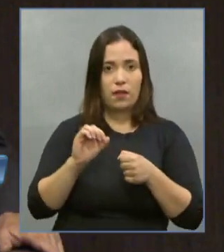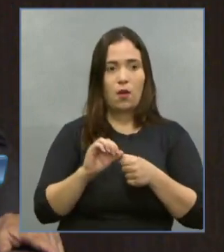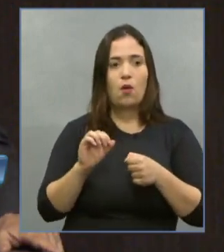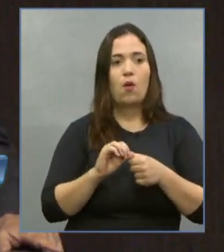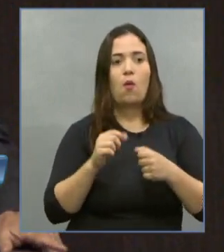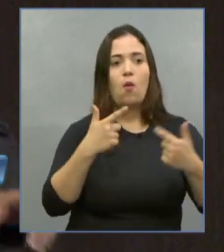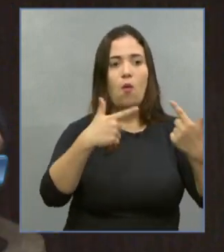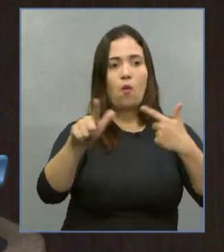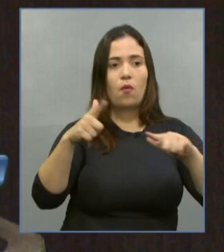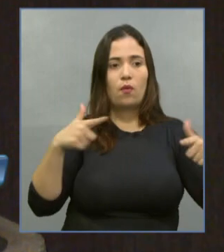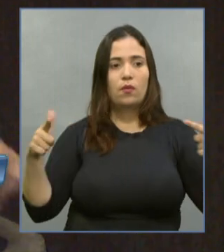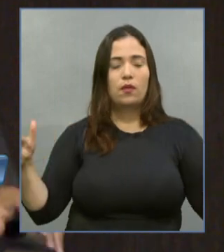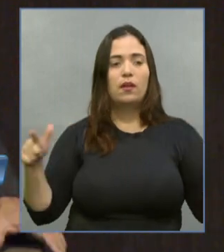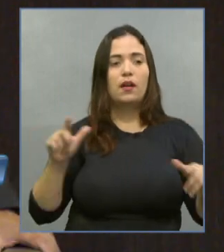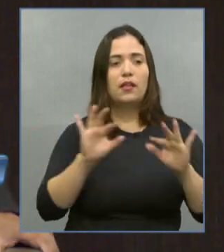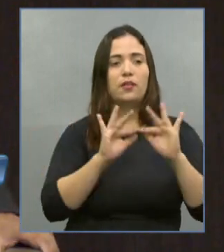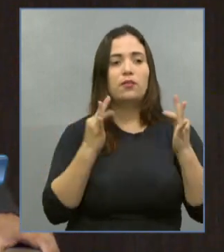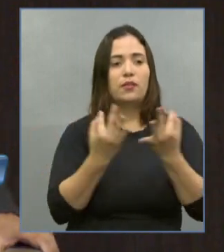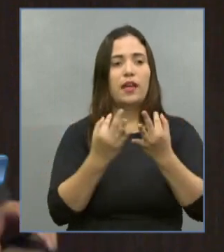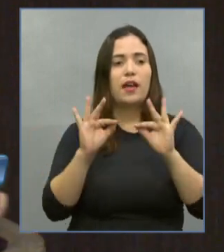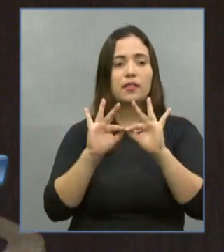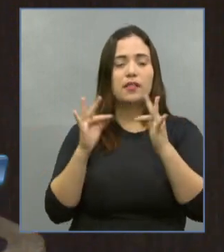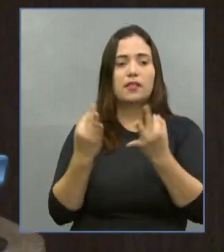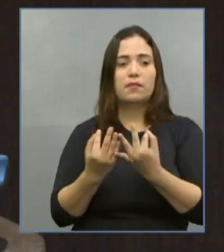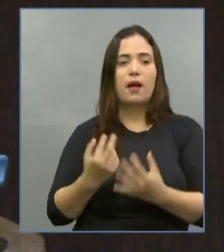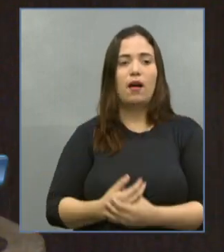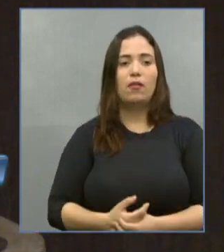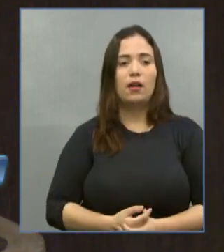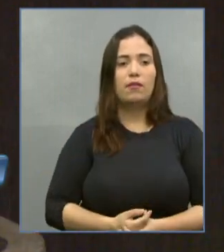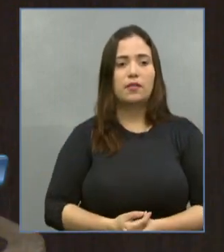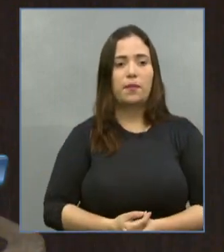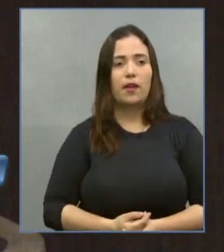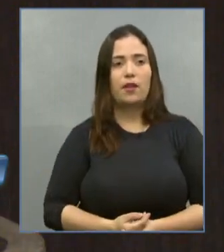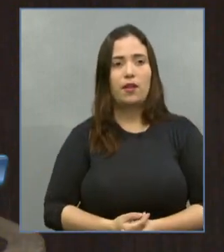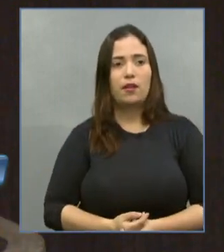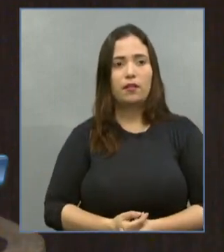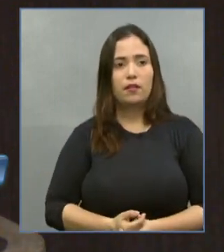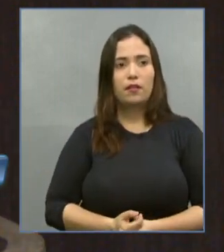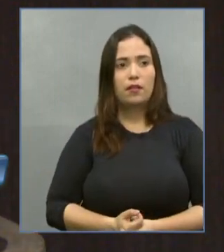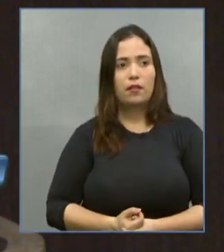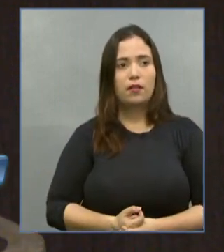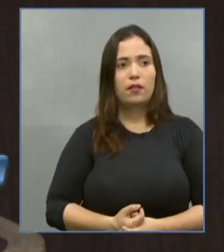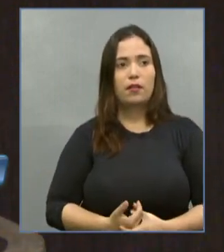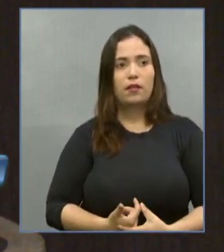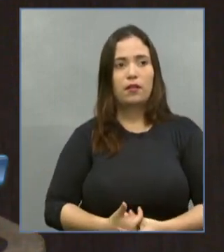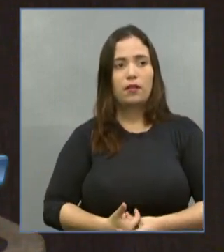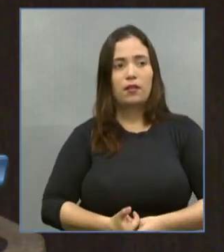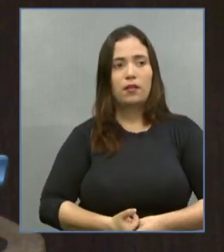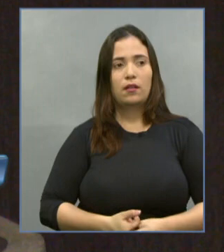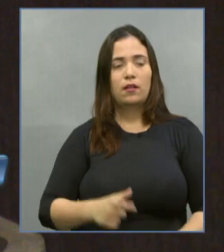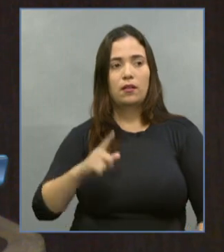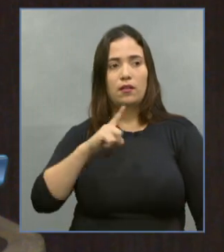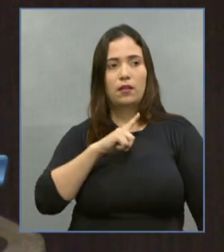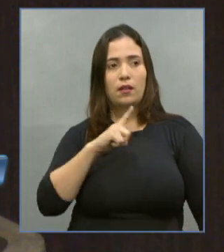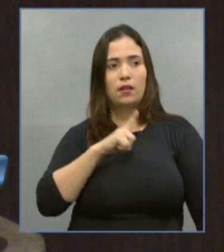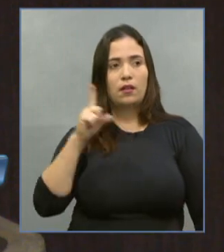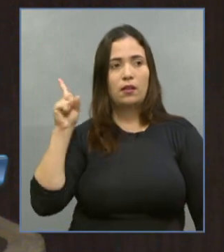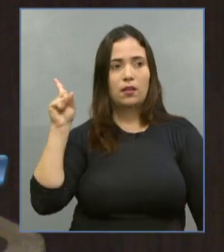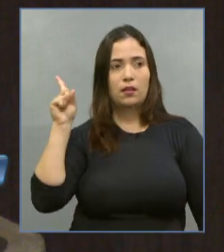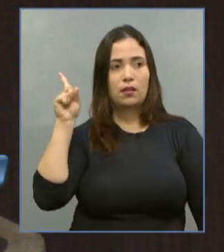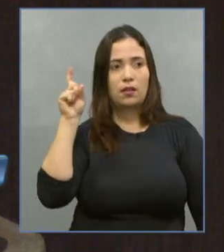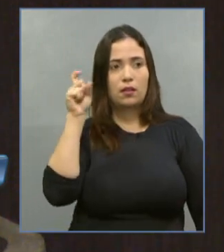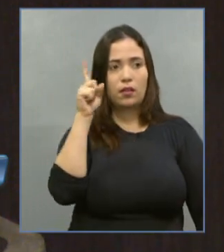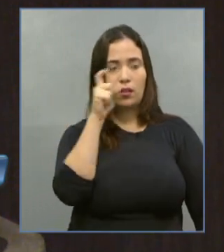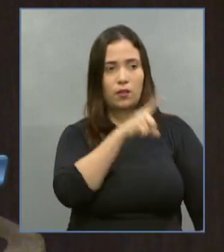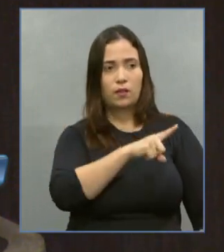outras famílias de outras porções do Estado têm reclamado dificuldade do